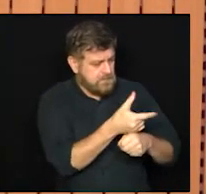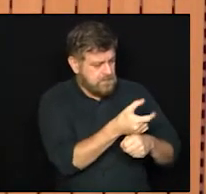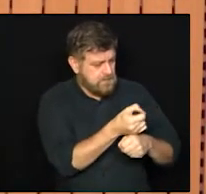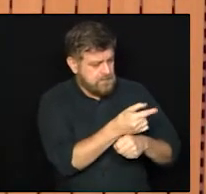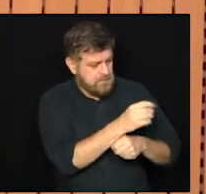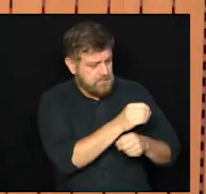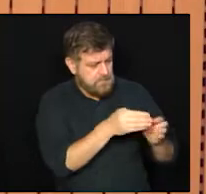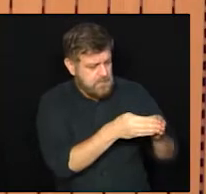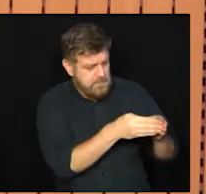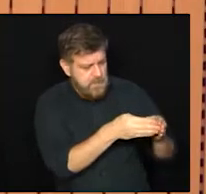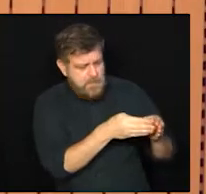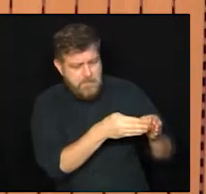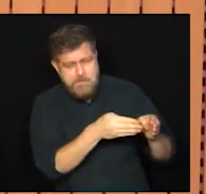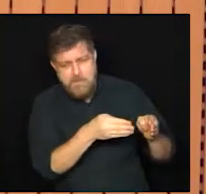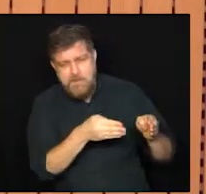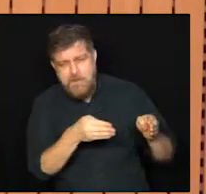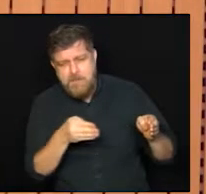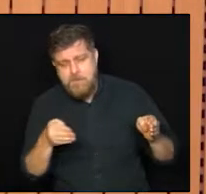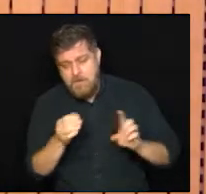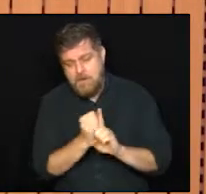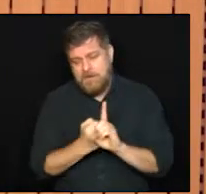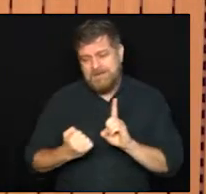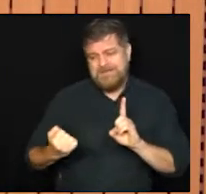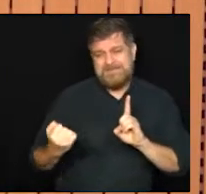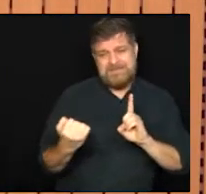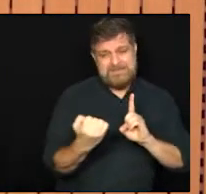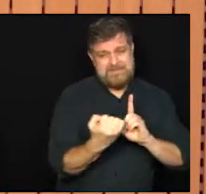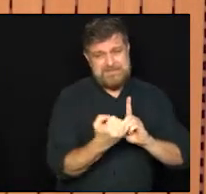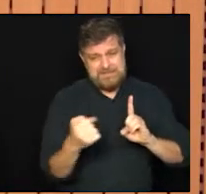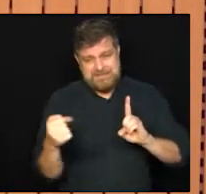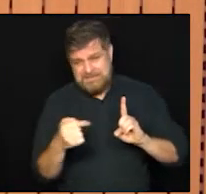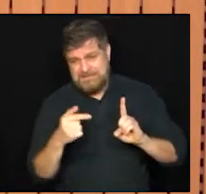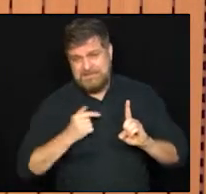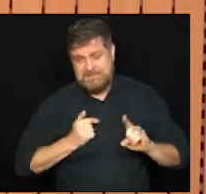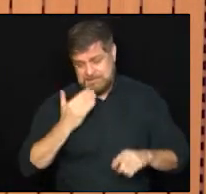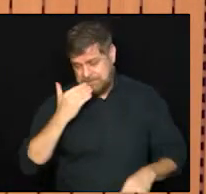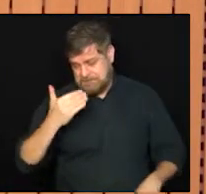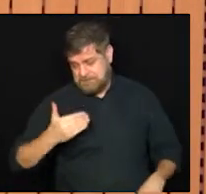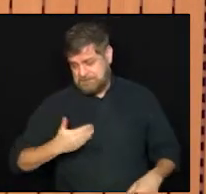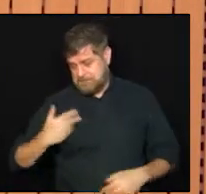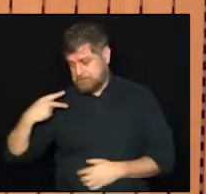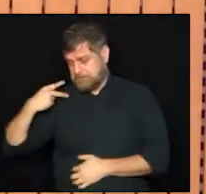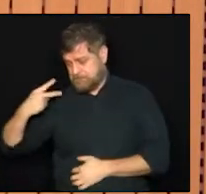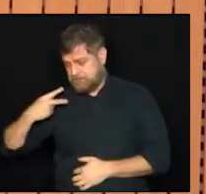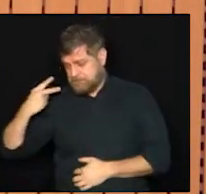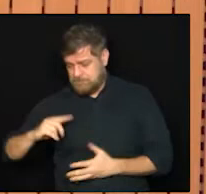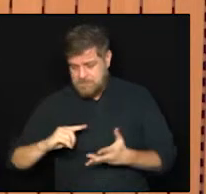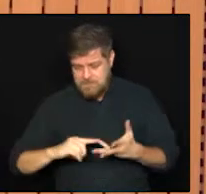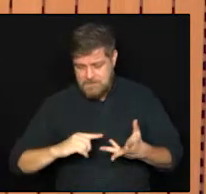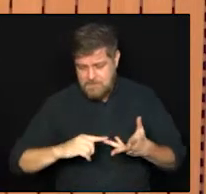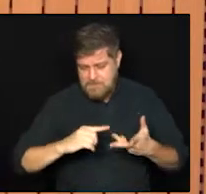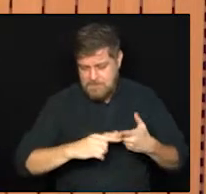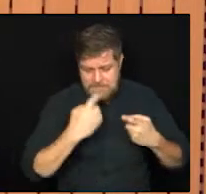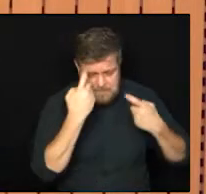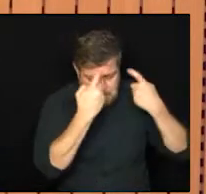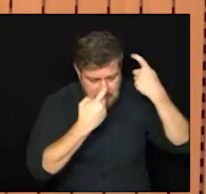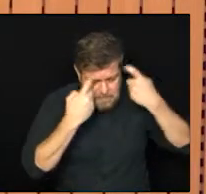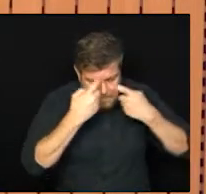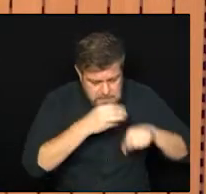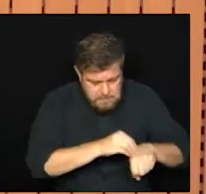a sociedade, de uma forma geral, tem procurado os vereadores para trazer as suas preocupações,